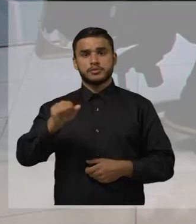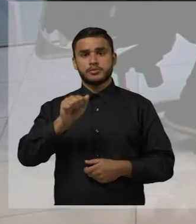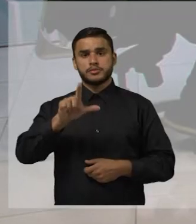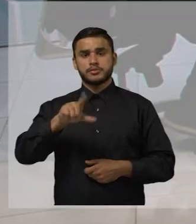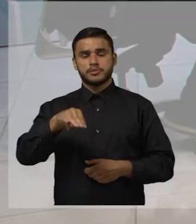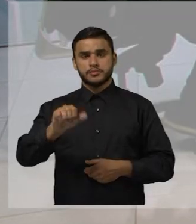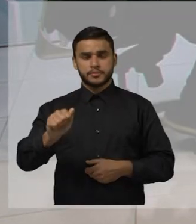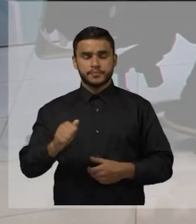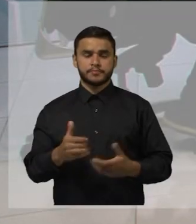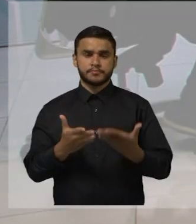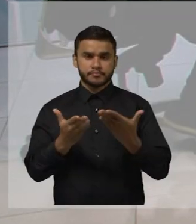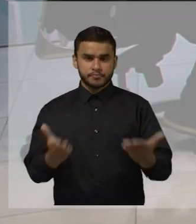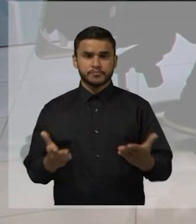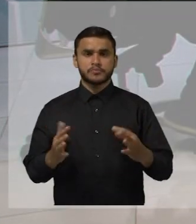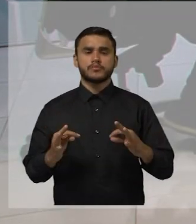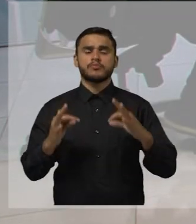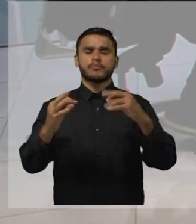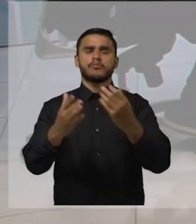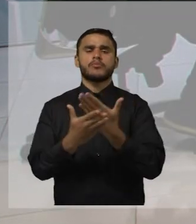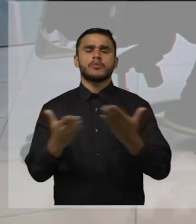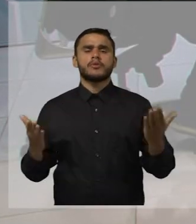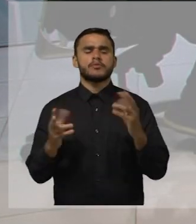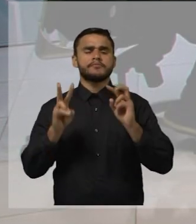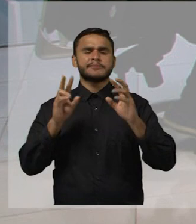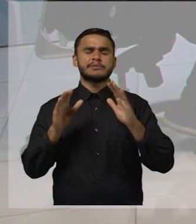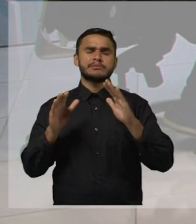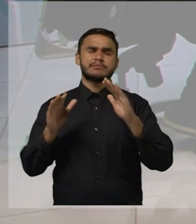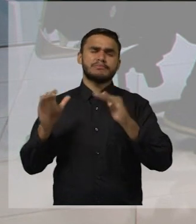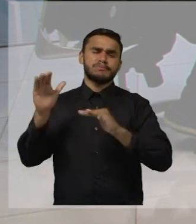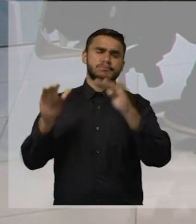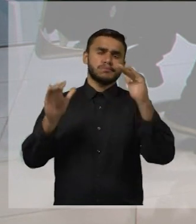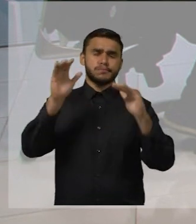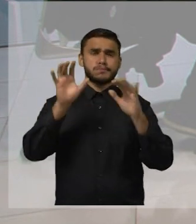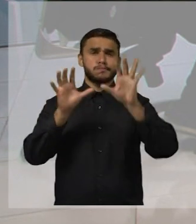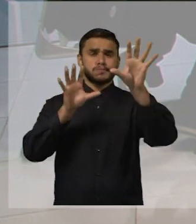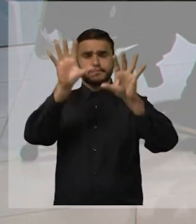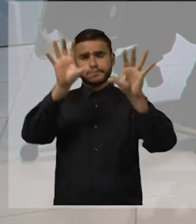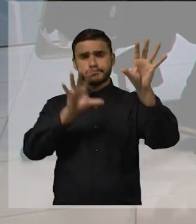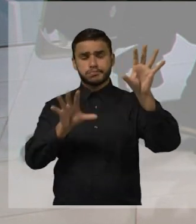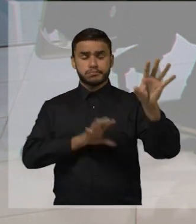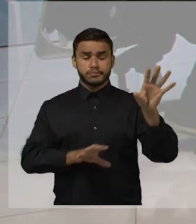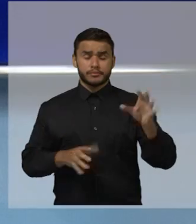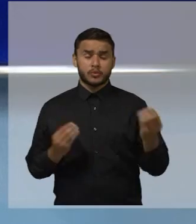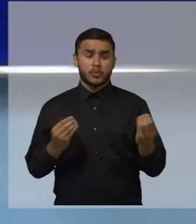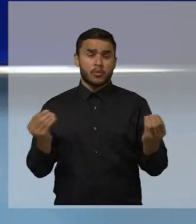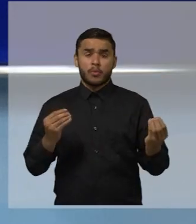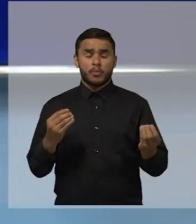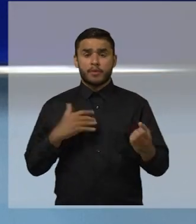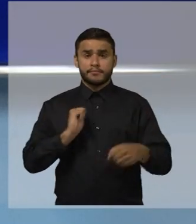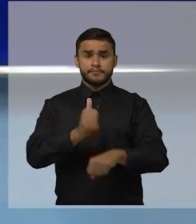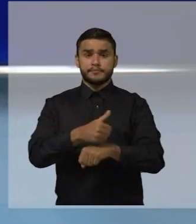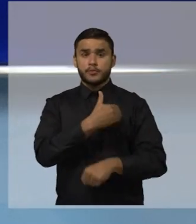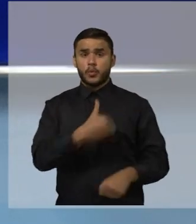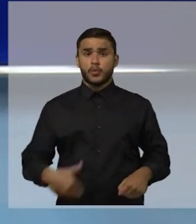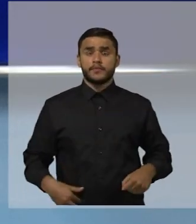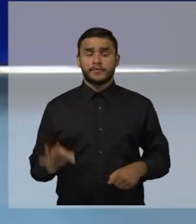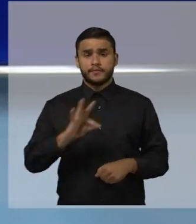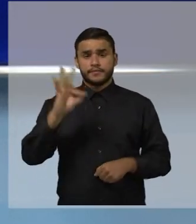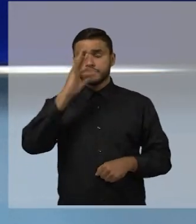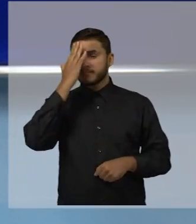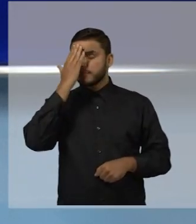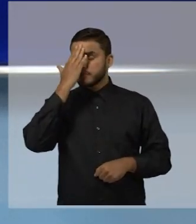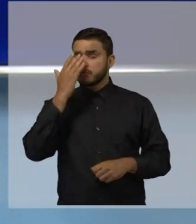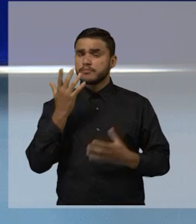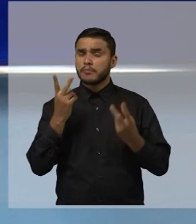das desigualdades regionais a partir de uma perspectiva do novo governo, com base no que está sendo